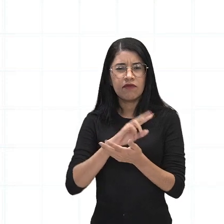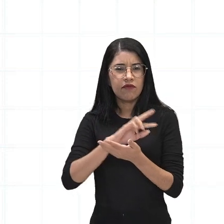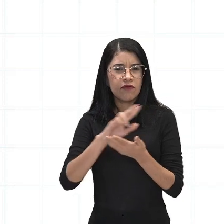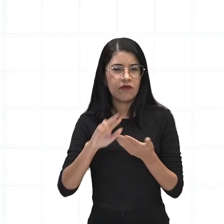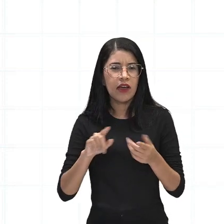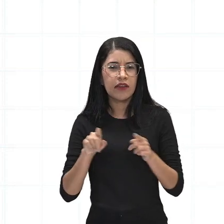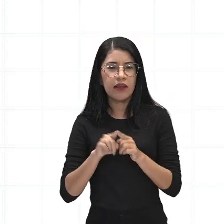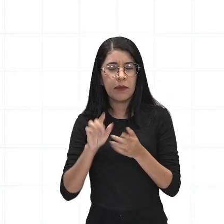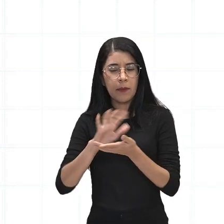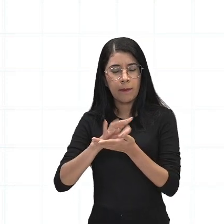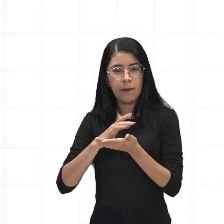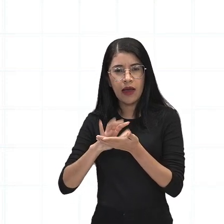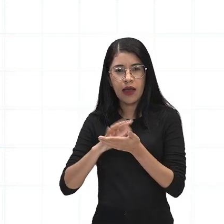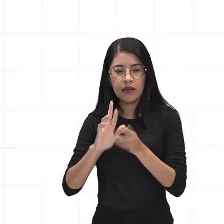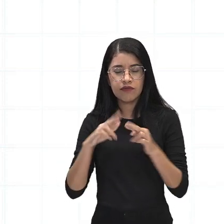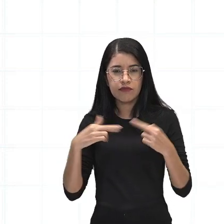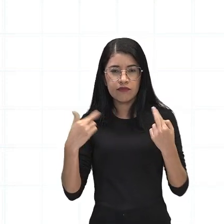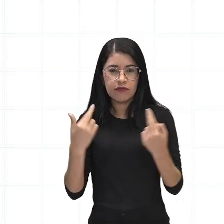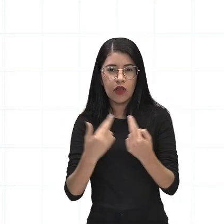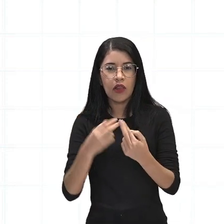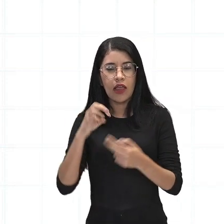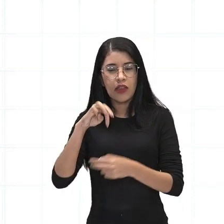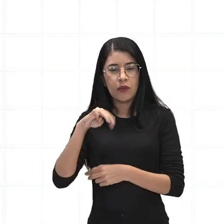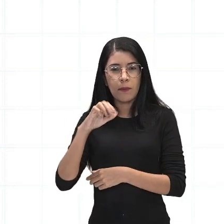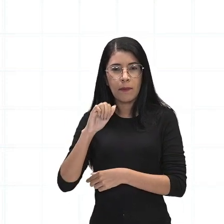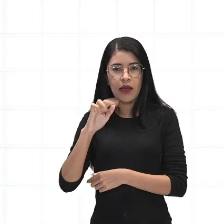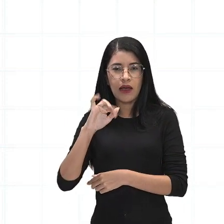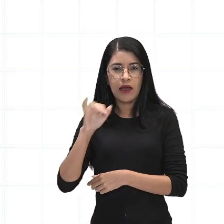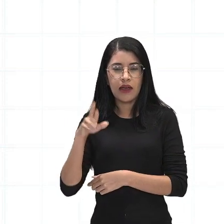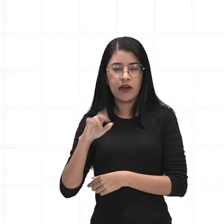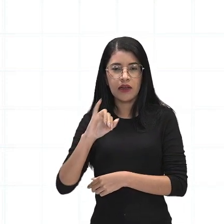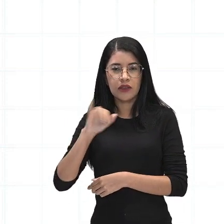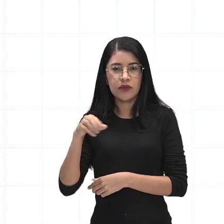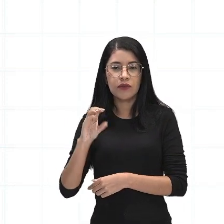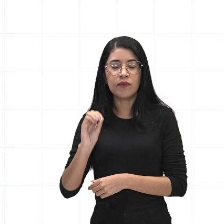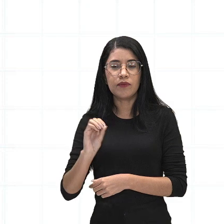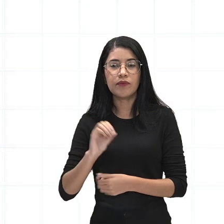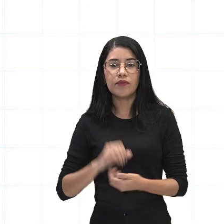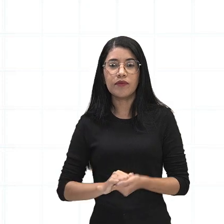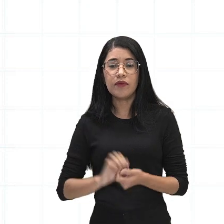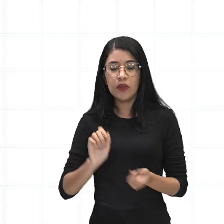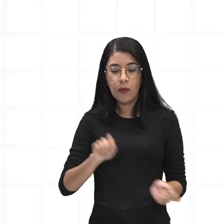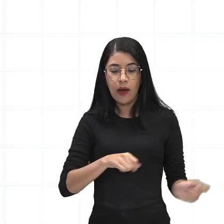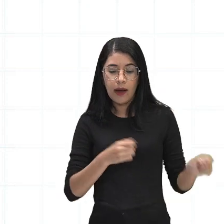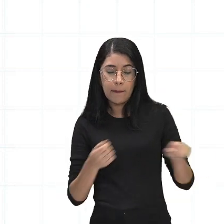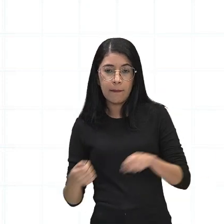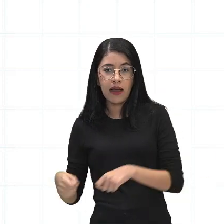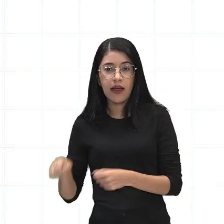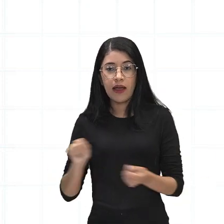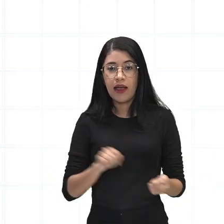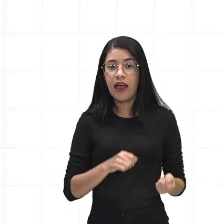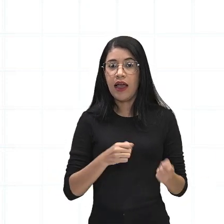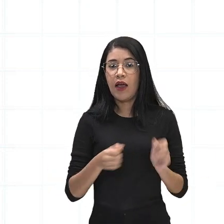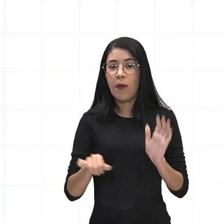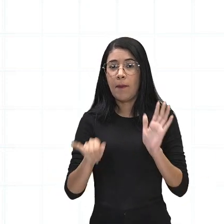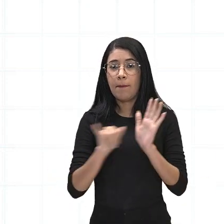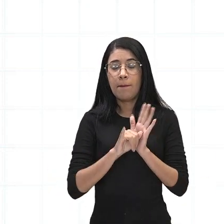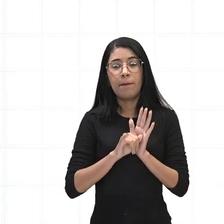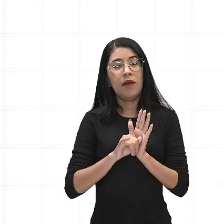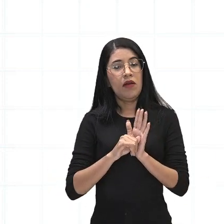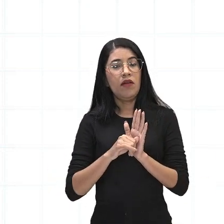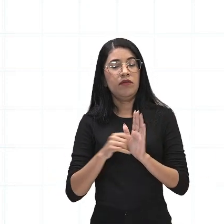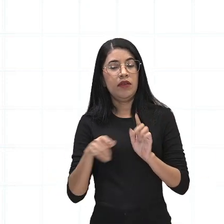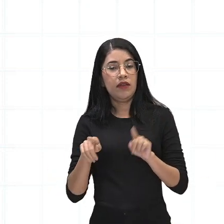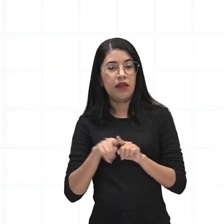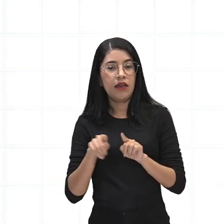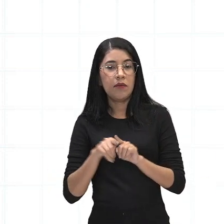como samba de roda, com samba de roda do Marajó. O carimbó tem sua identidade própria. O